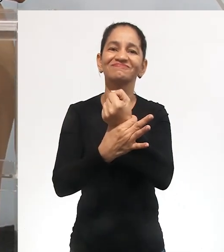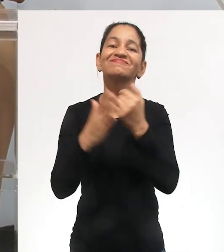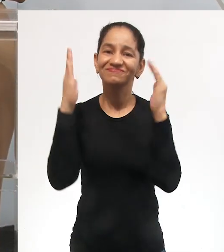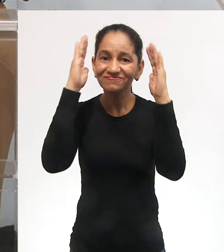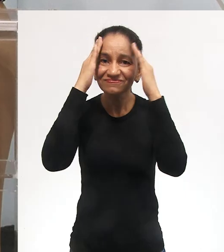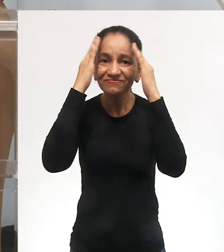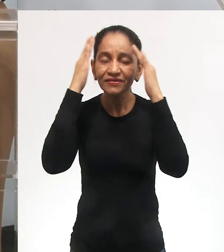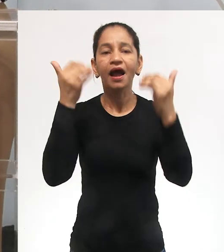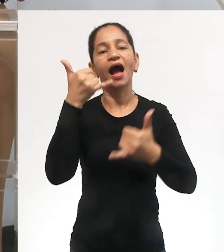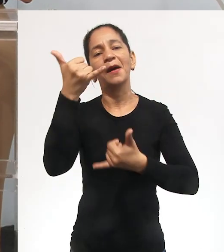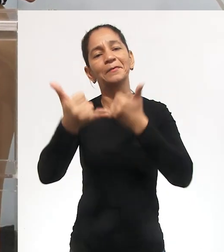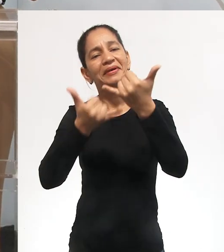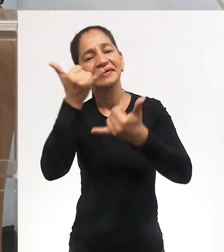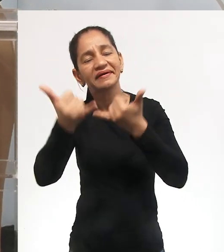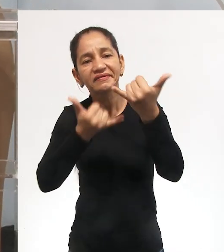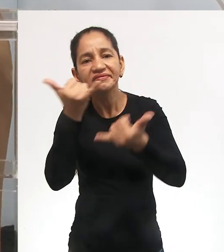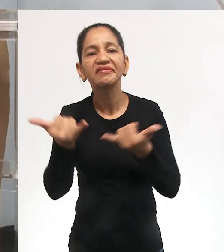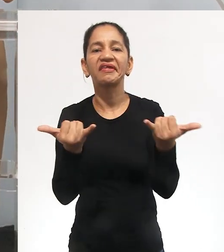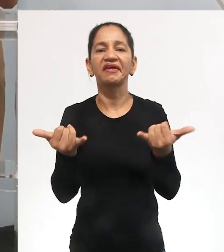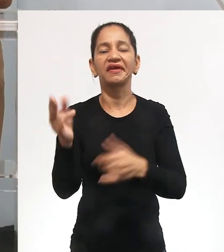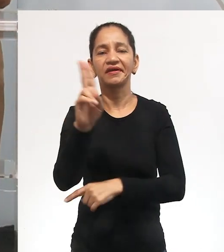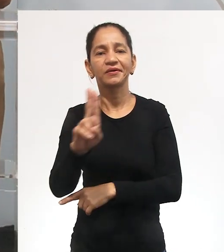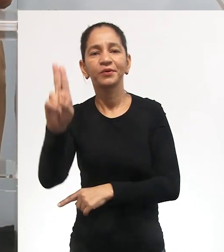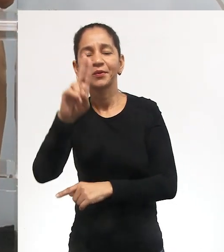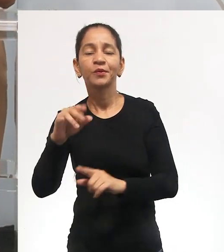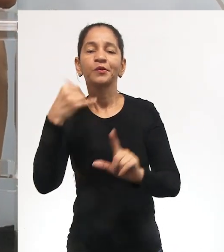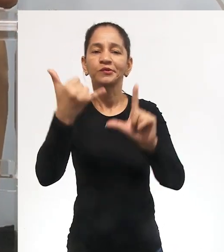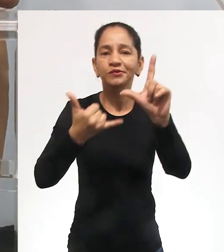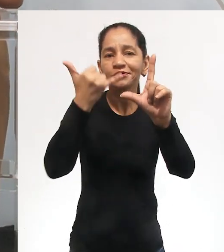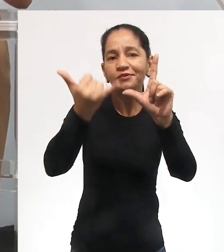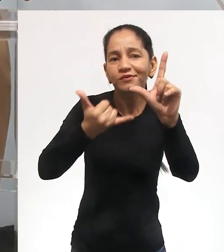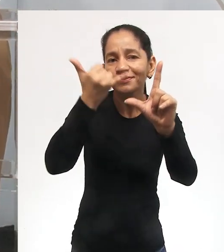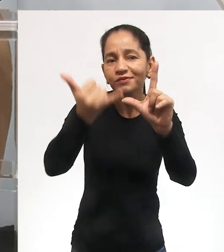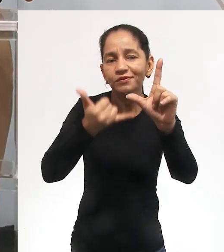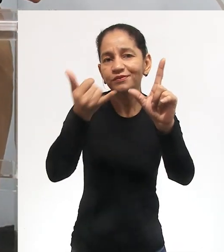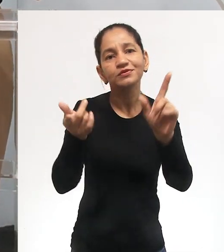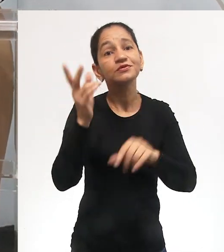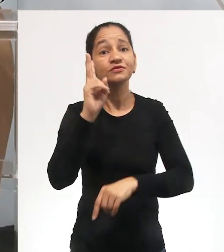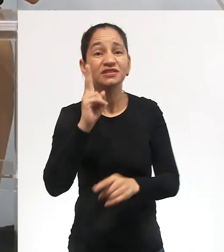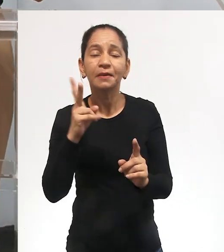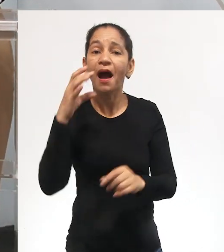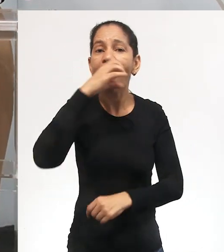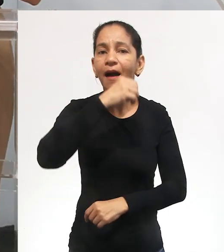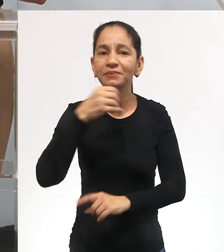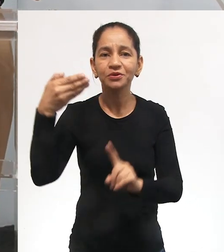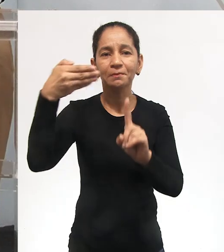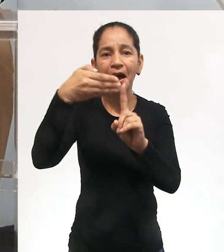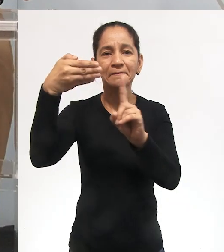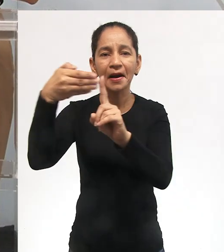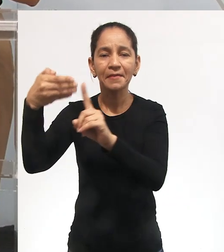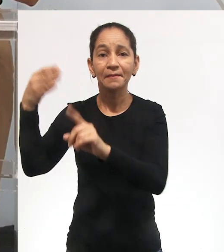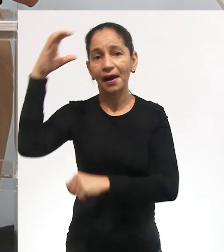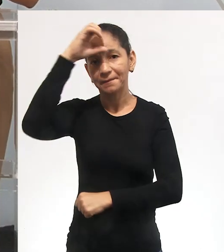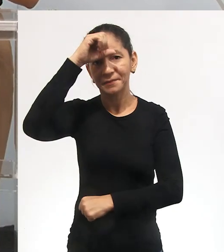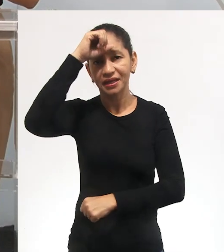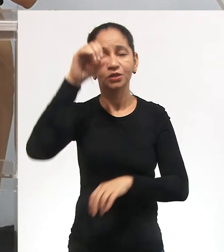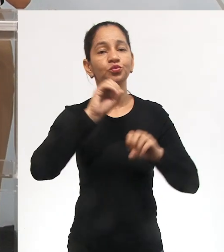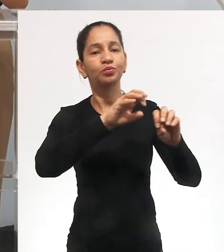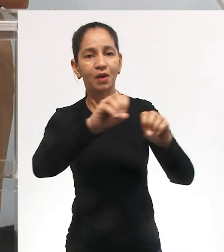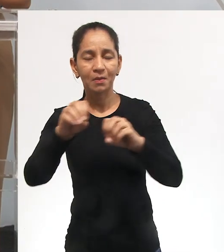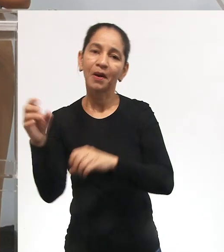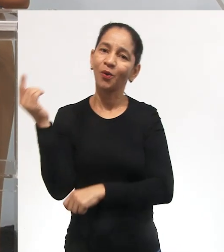garantindo que a recreação, a utilização do lúdico seja ainda mais eficiente para o processo